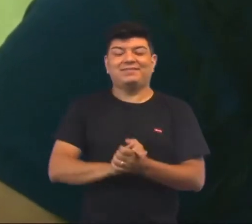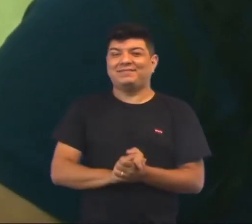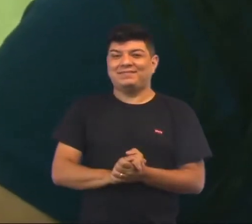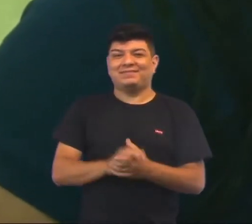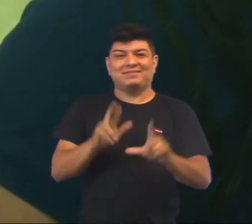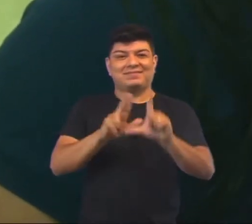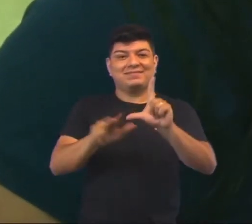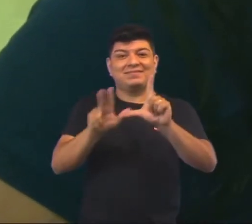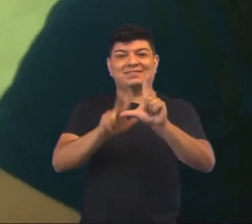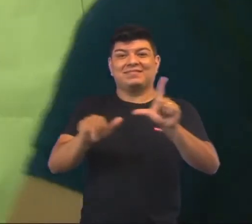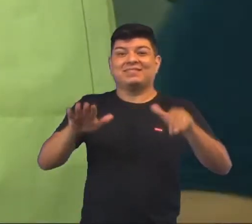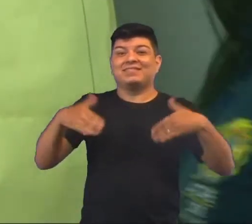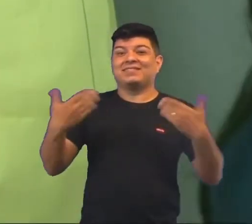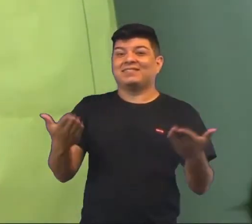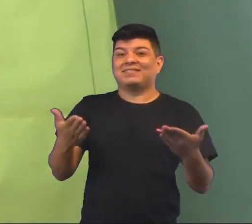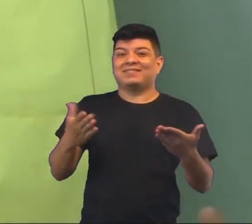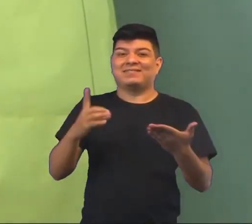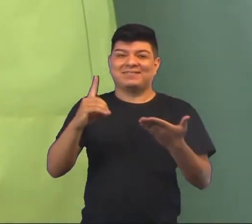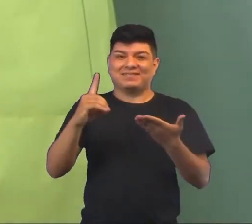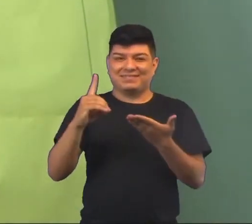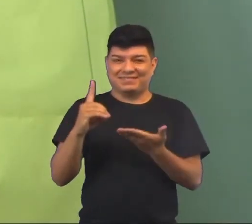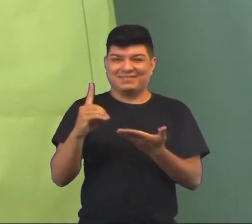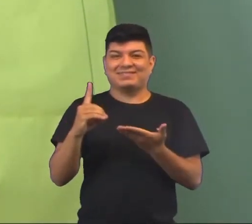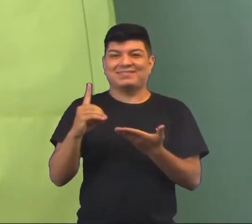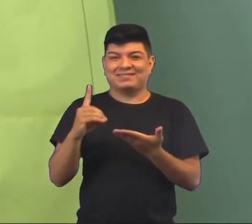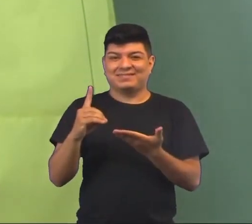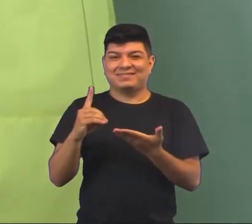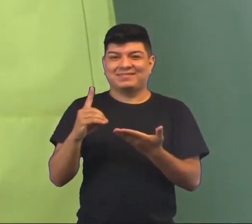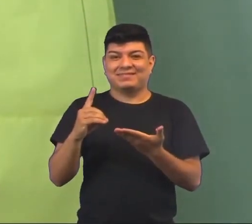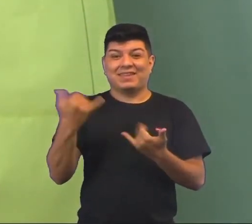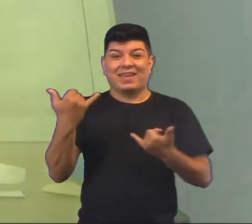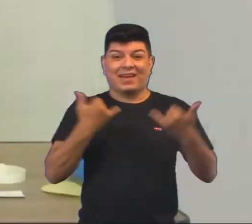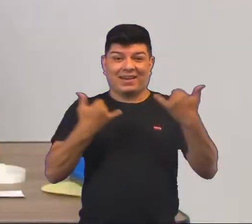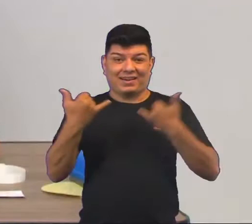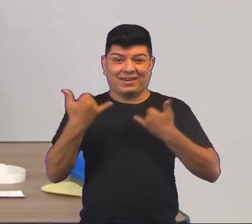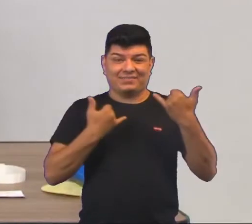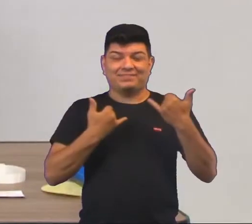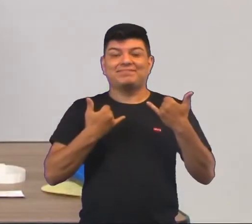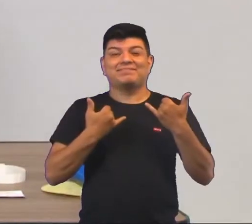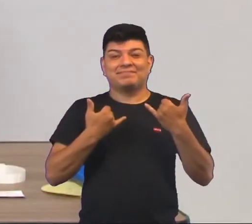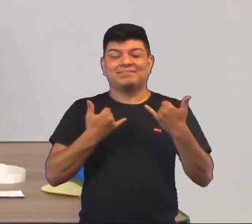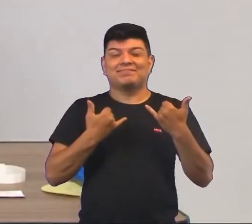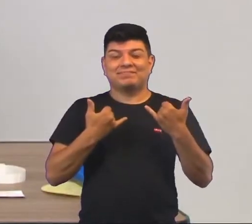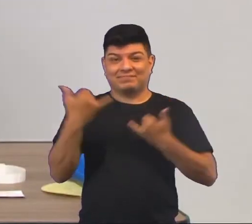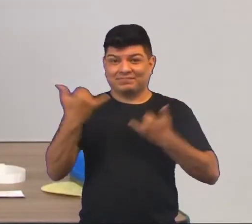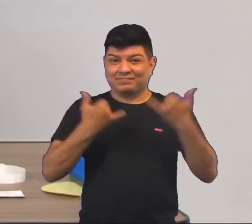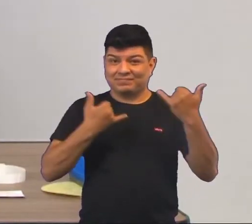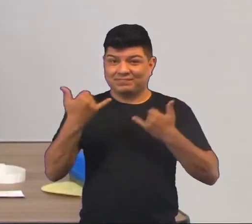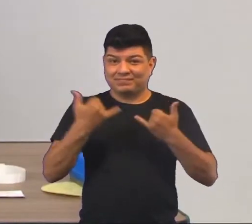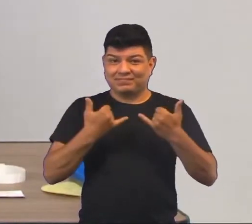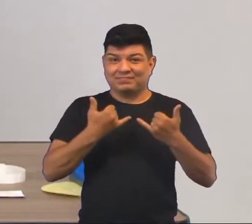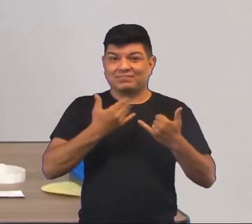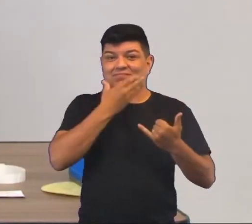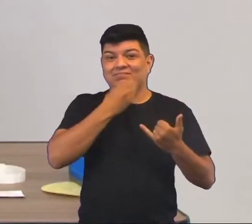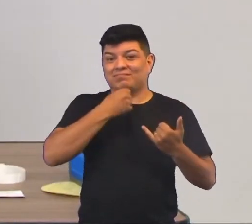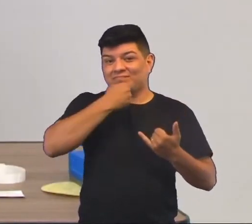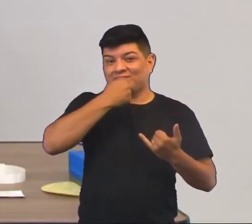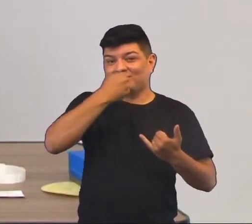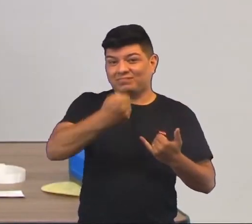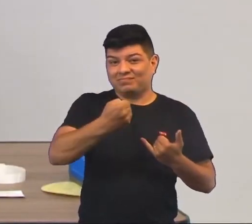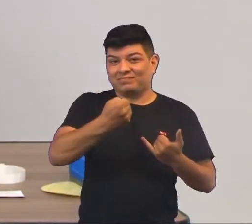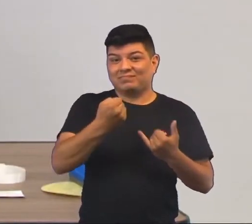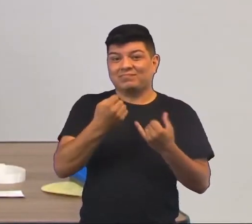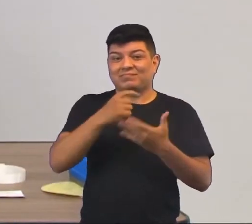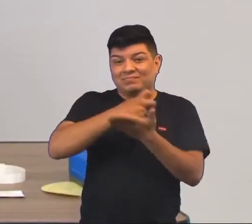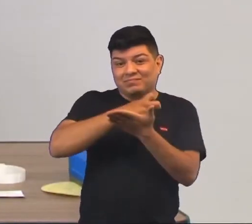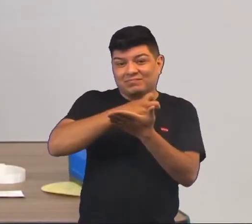É a letra D. Está nos informando, ou seja, está nos informando que o apresentador Fausto vai deixar